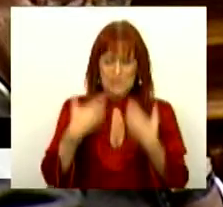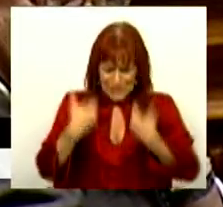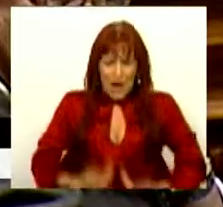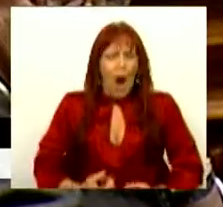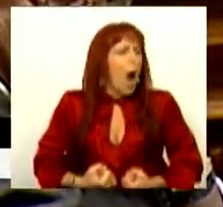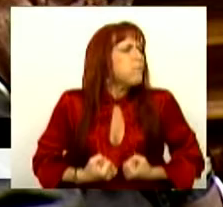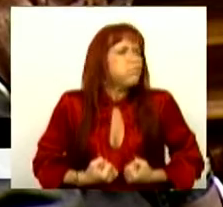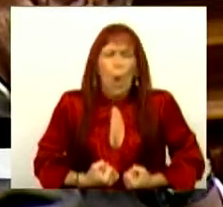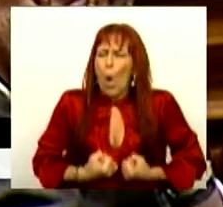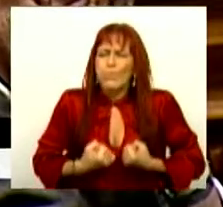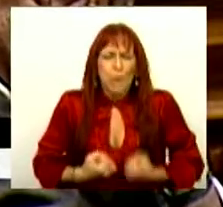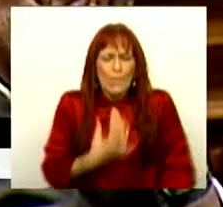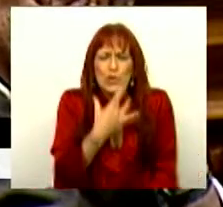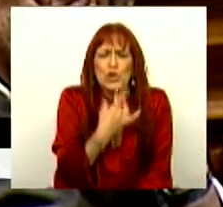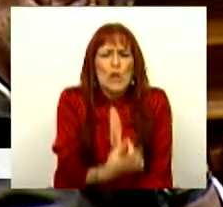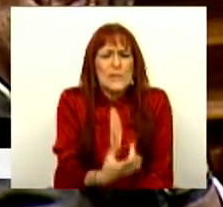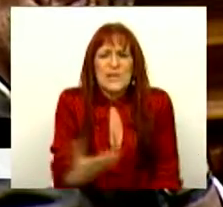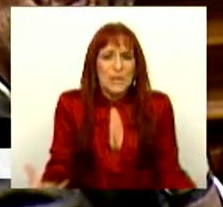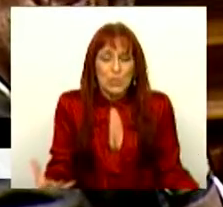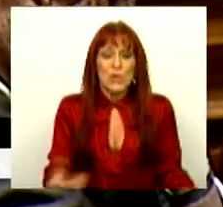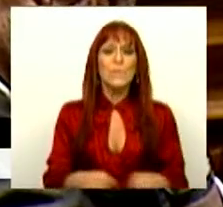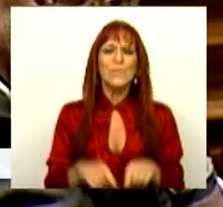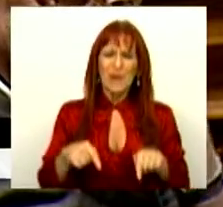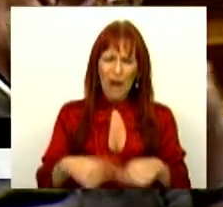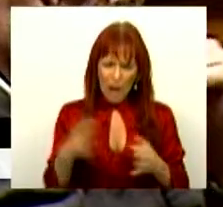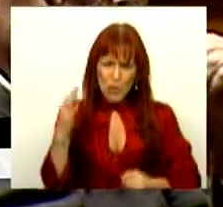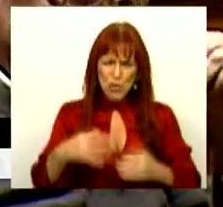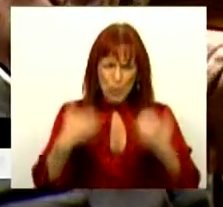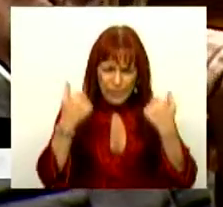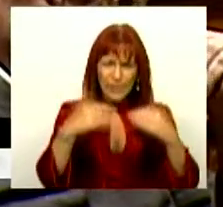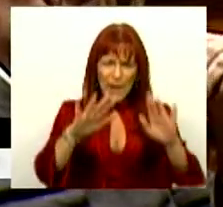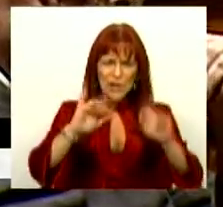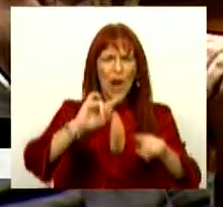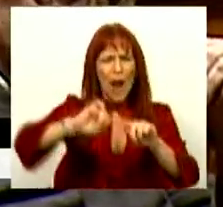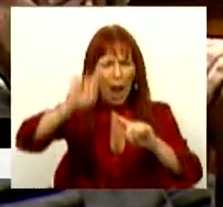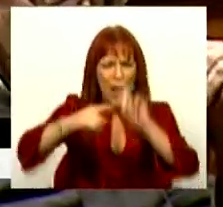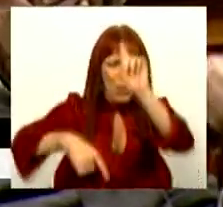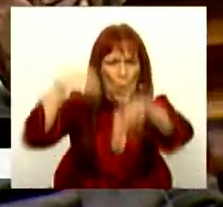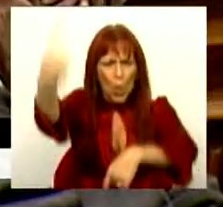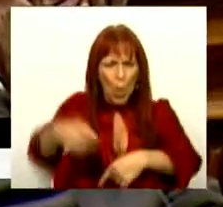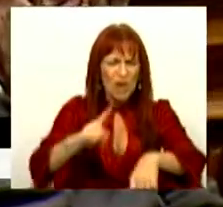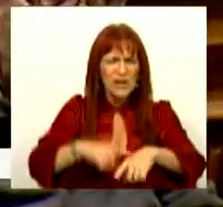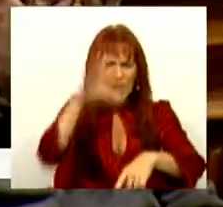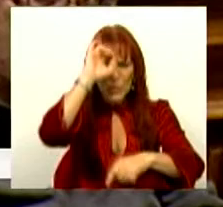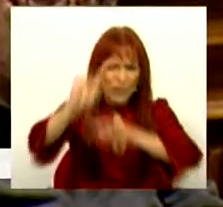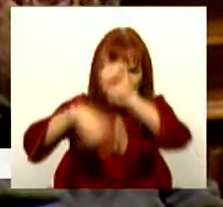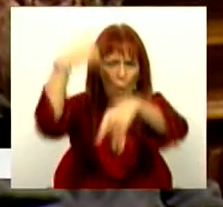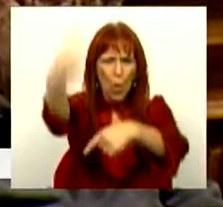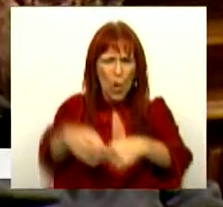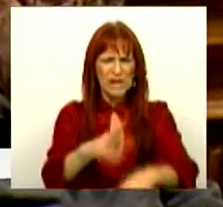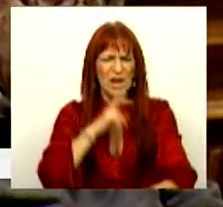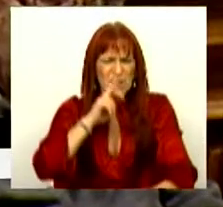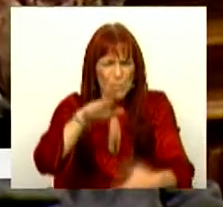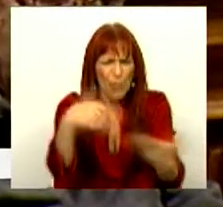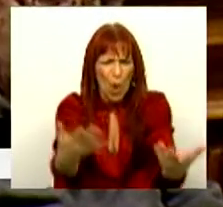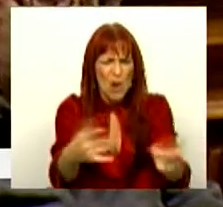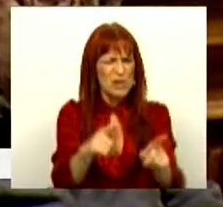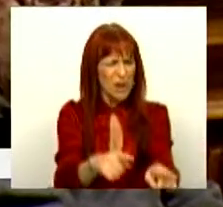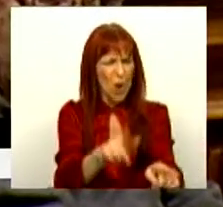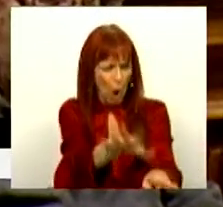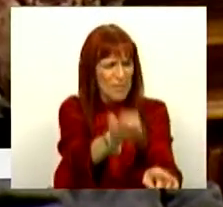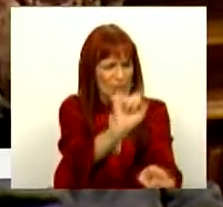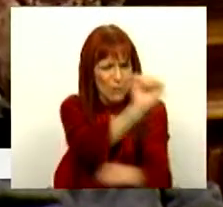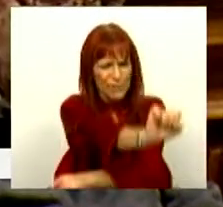fisicamente já não são capazes sozinhos. Será justo deixar para outro ano, para outra legislatura, uma resposta à sua